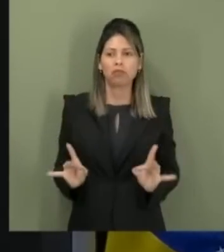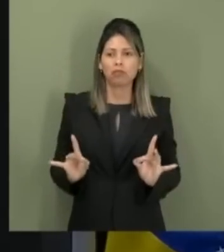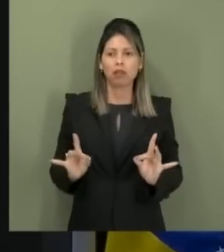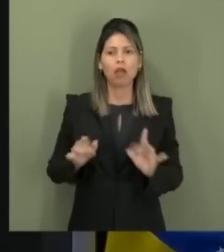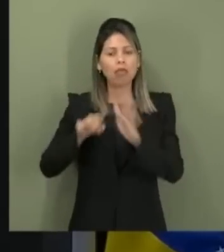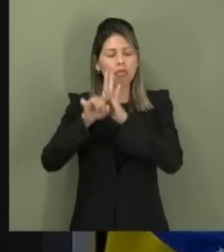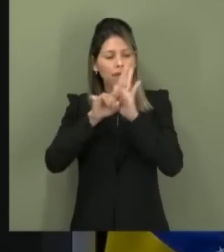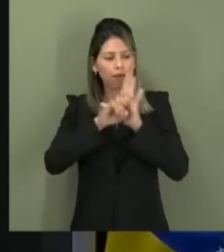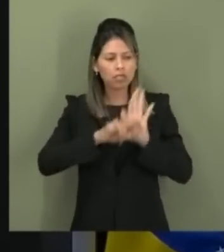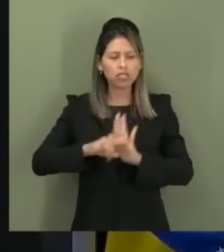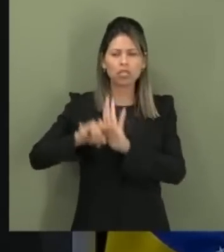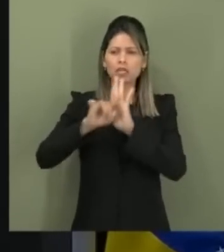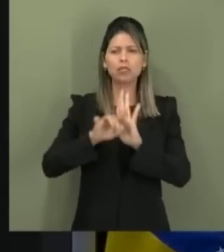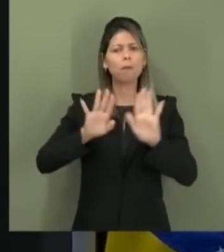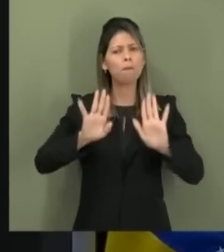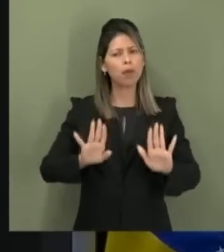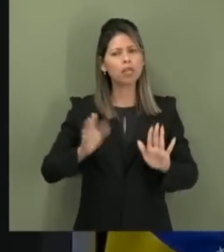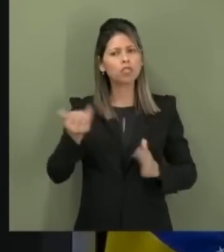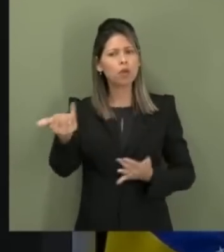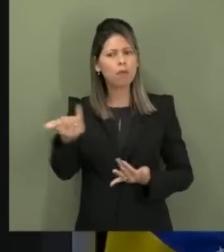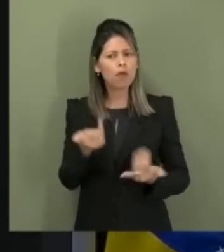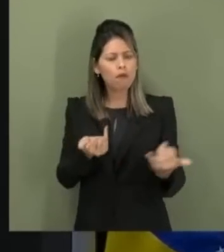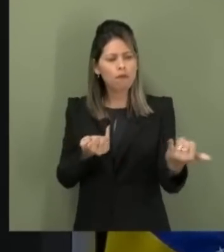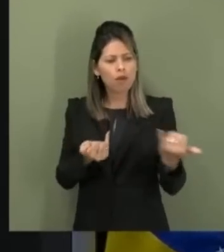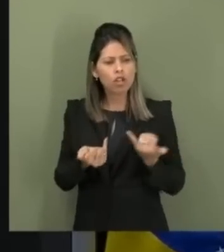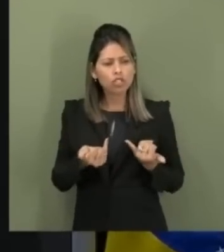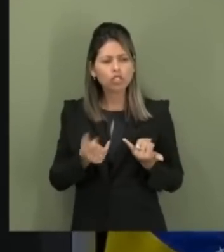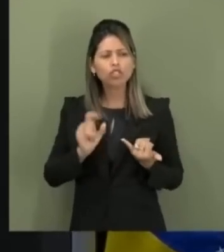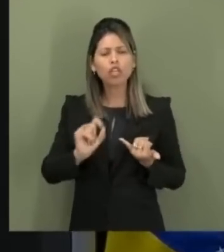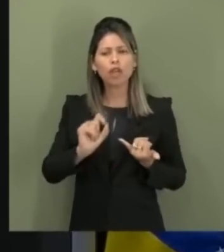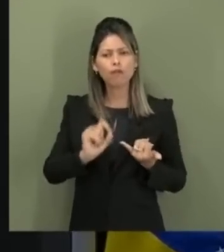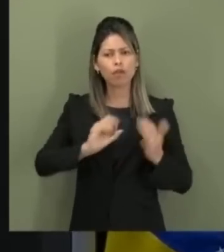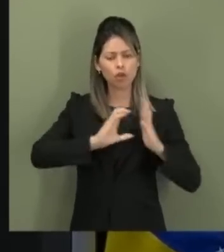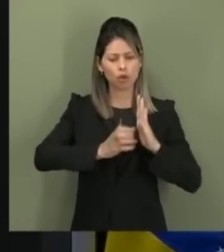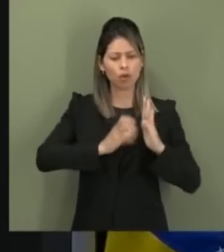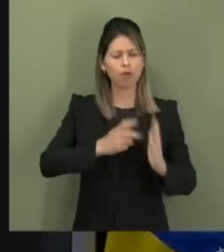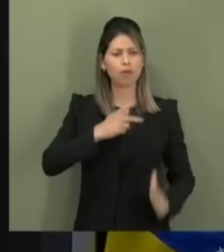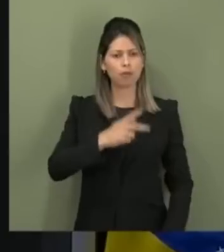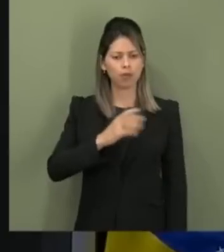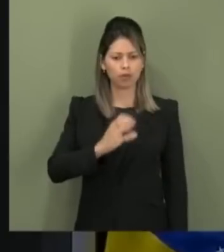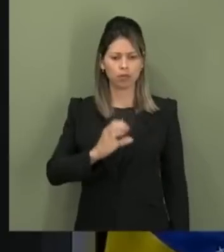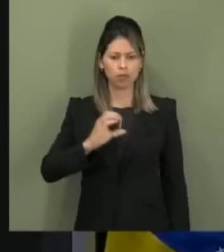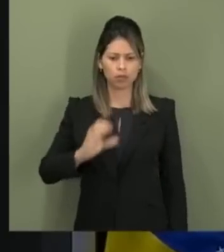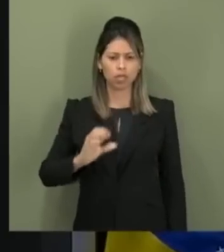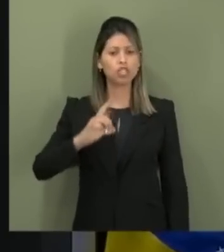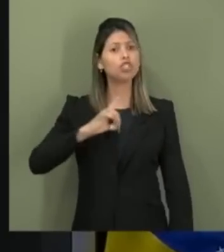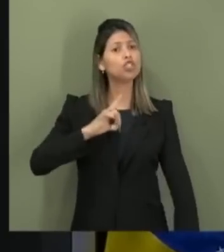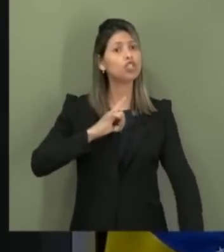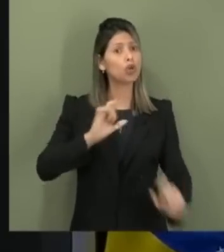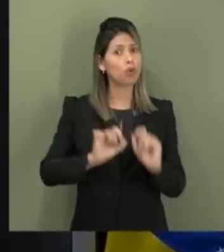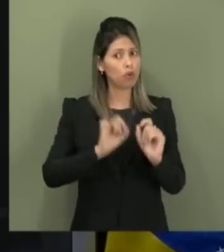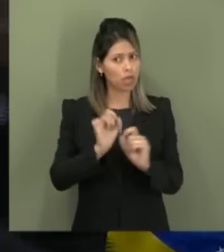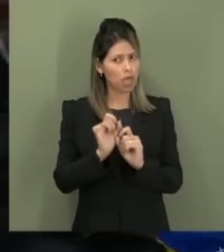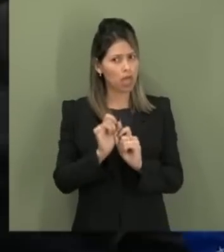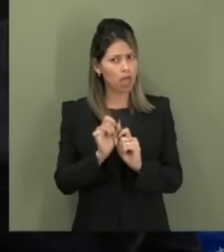me foi informado é que uma célula do PCC tinha esse planejamento de sequestrar